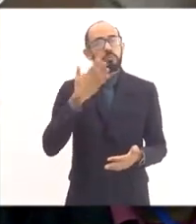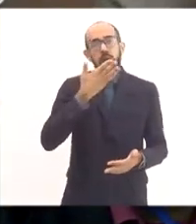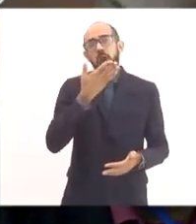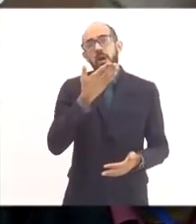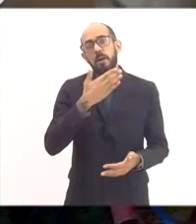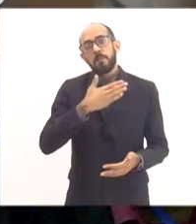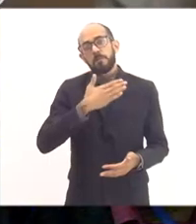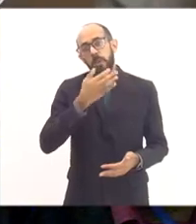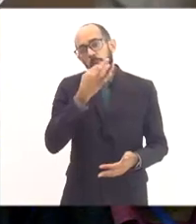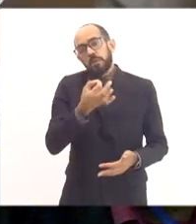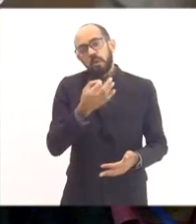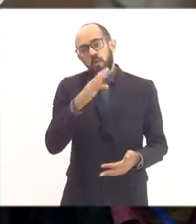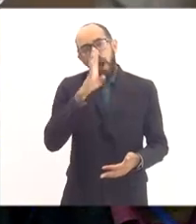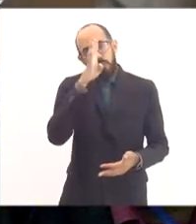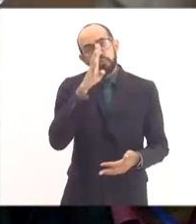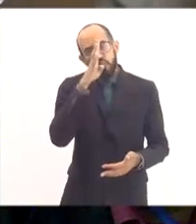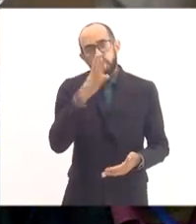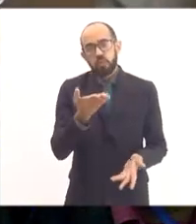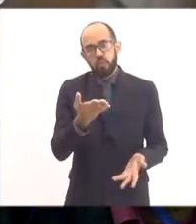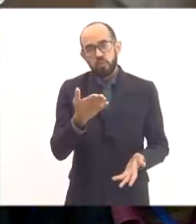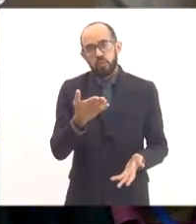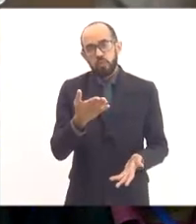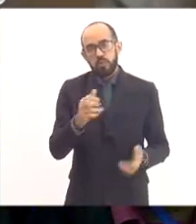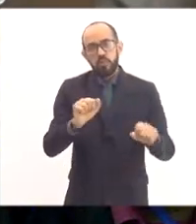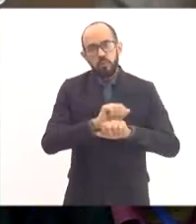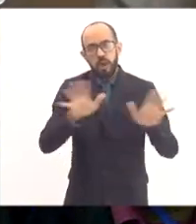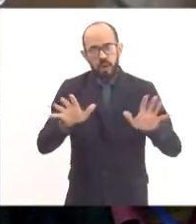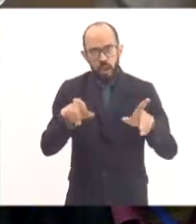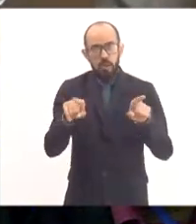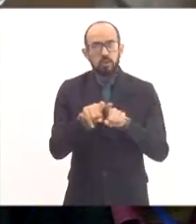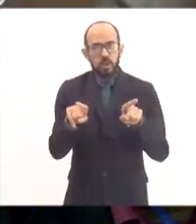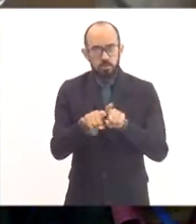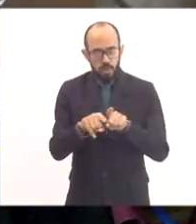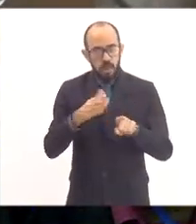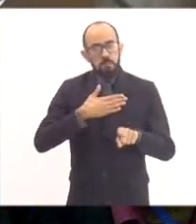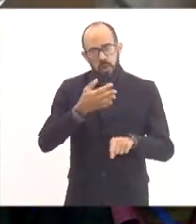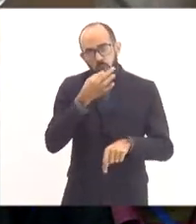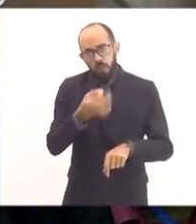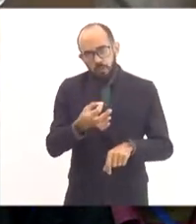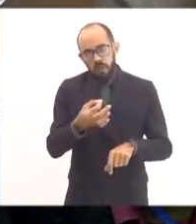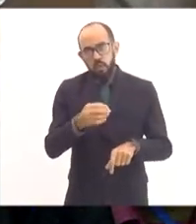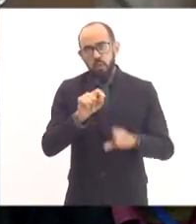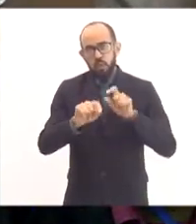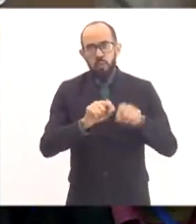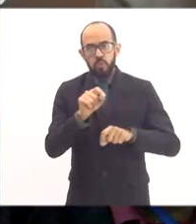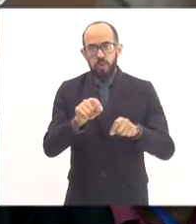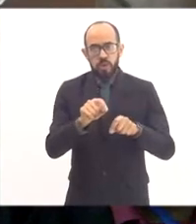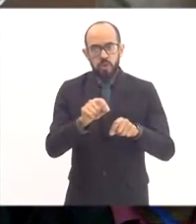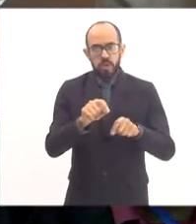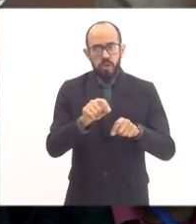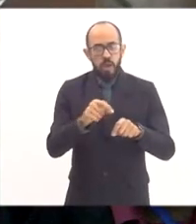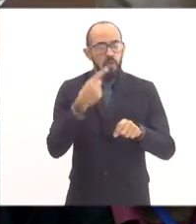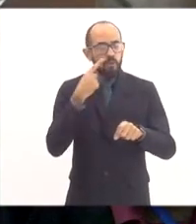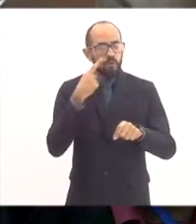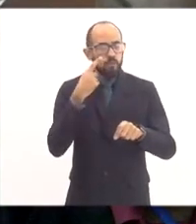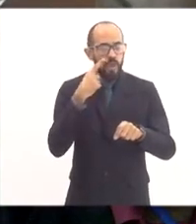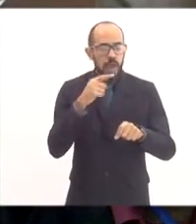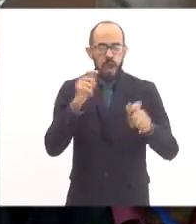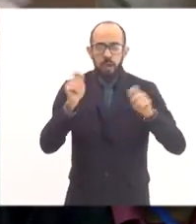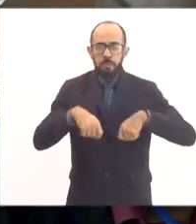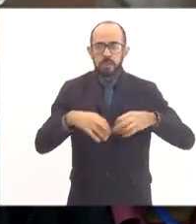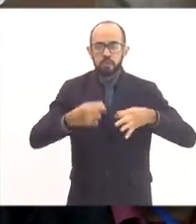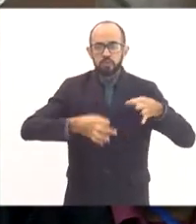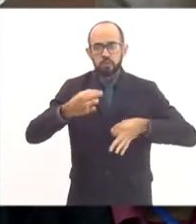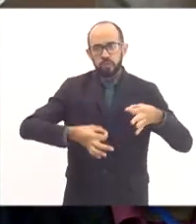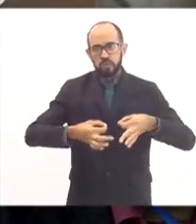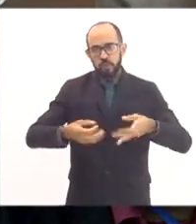E basicamente foi isso. E, beleza, eu já vou ser bem claro, já vou, na minha visão, passar a viabilidade jurídica para poder nos chamar. Não vou só